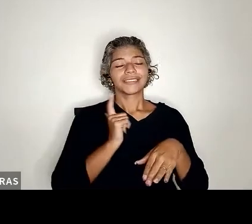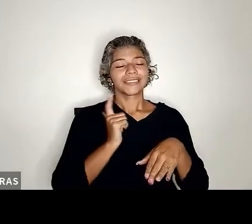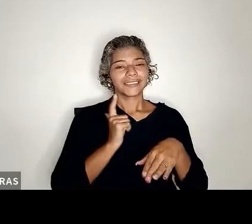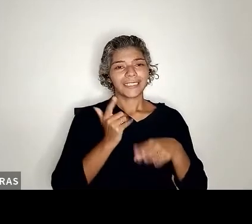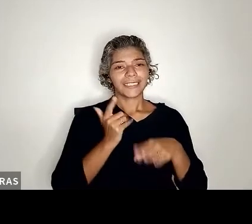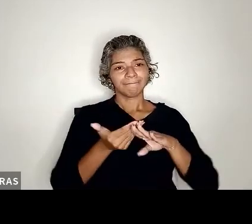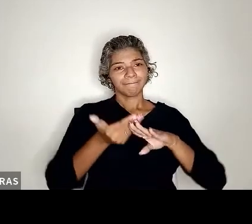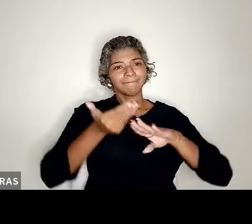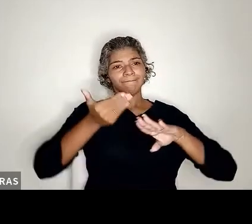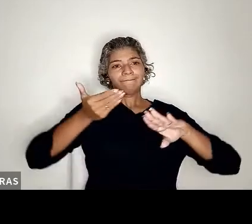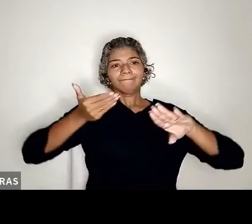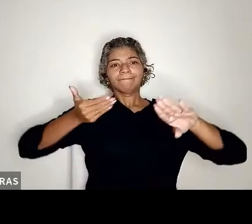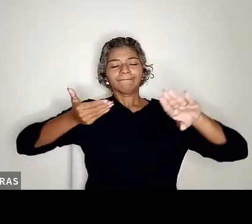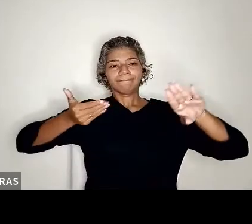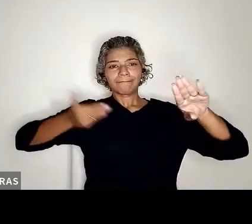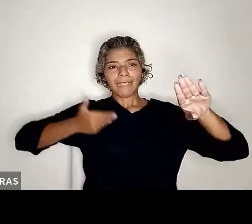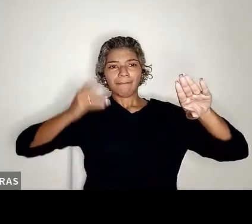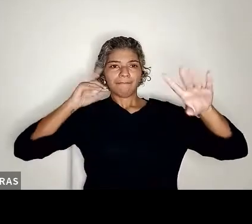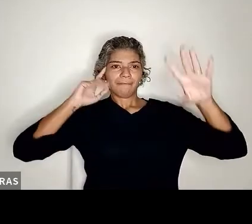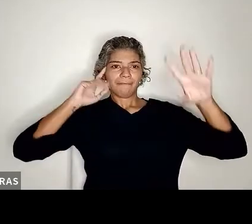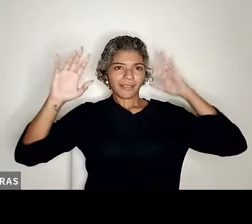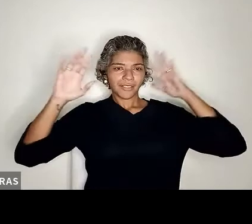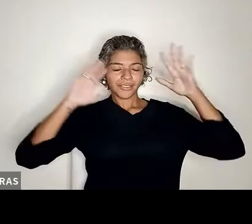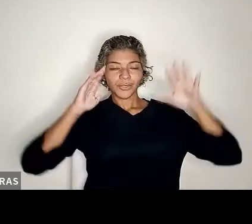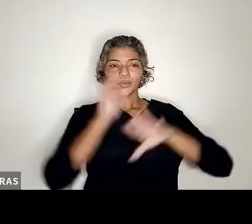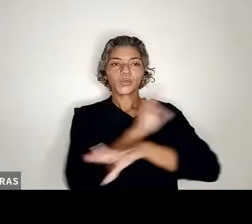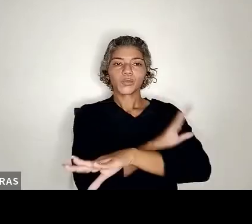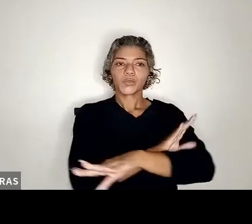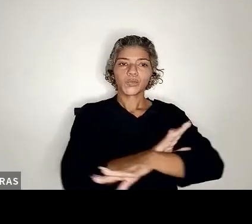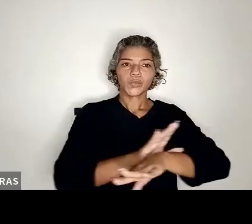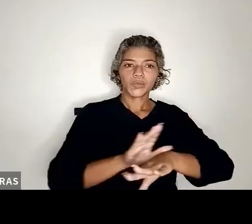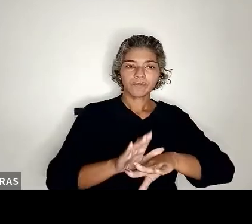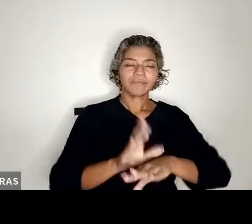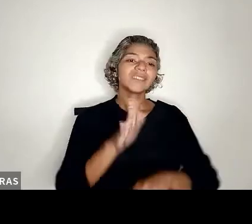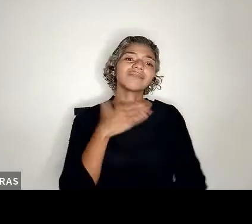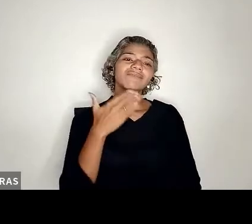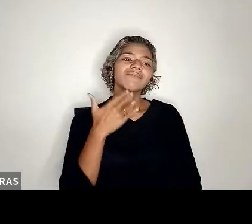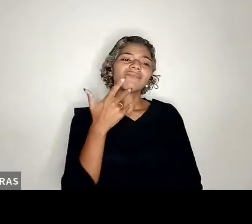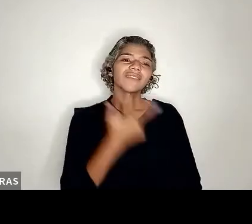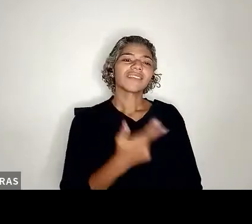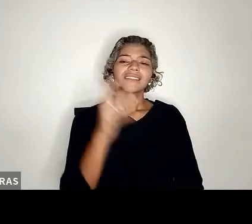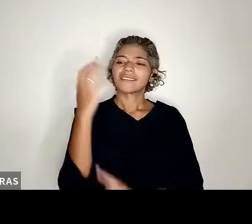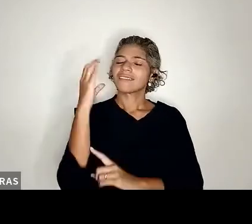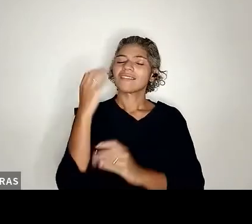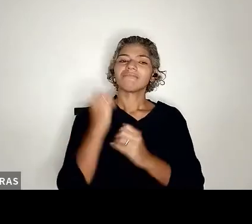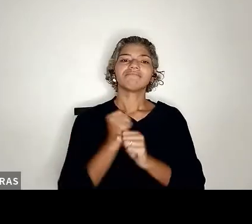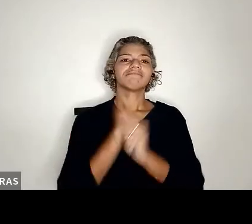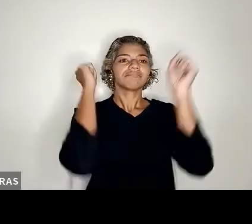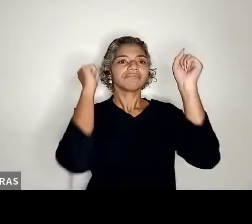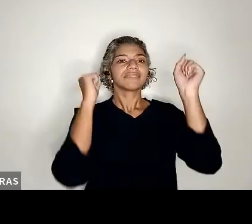ou materiais, e não adianta a gente falar em produzir uma ciência emancipatória se a gente não avançar